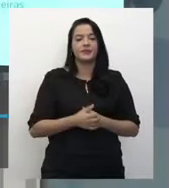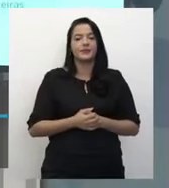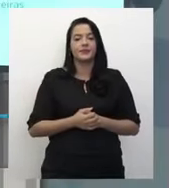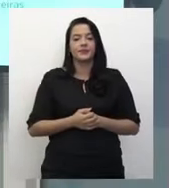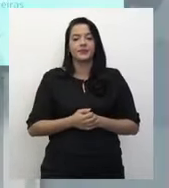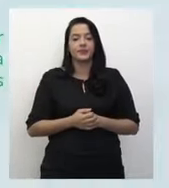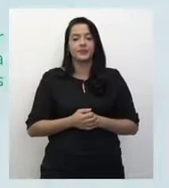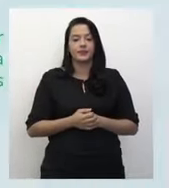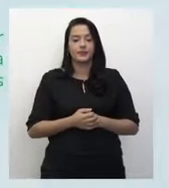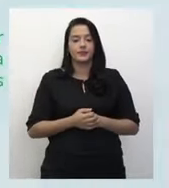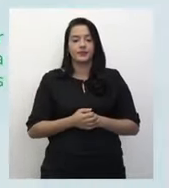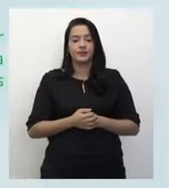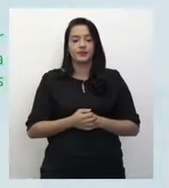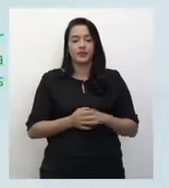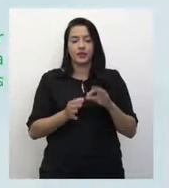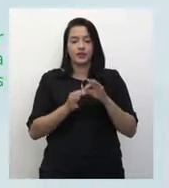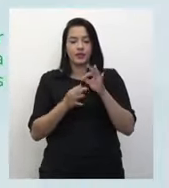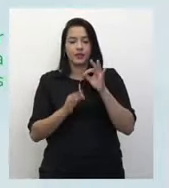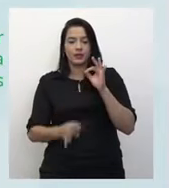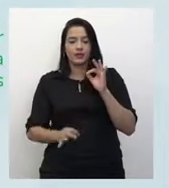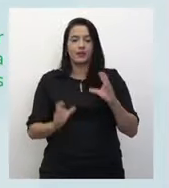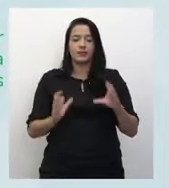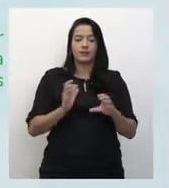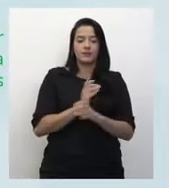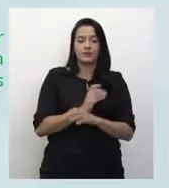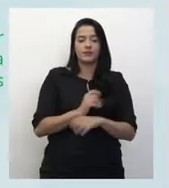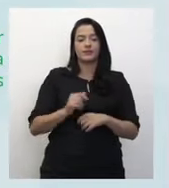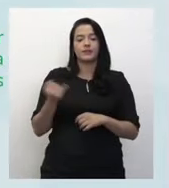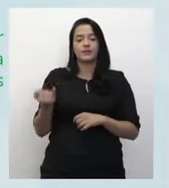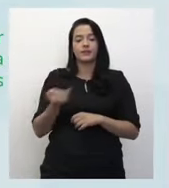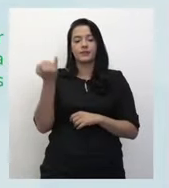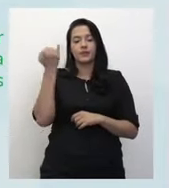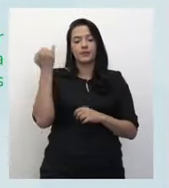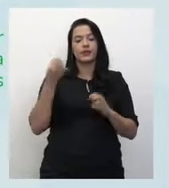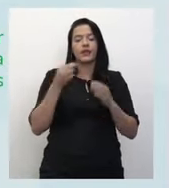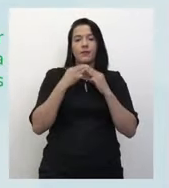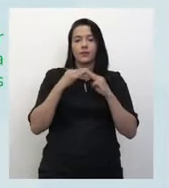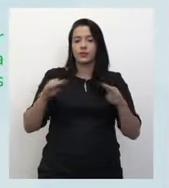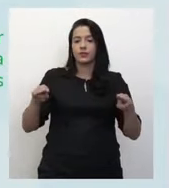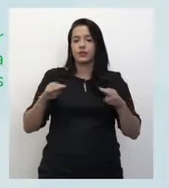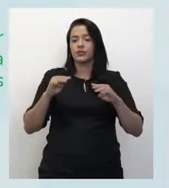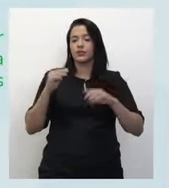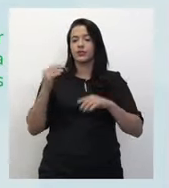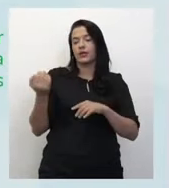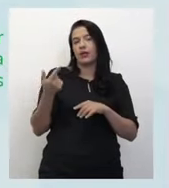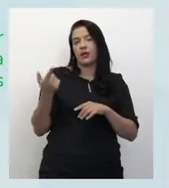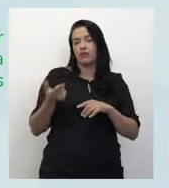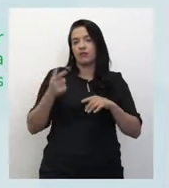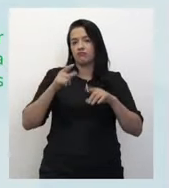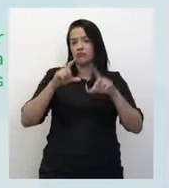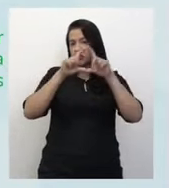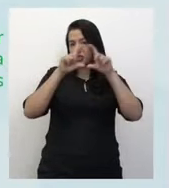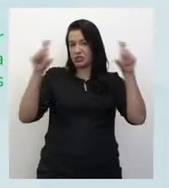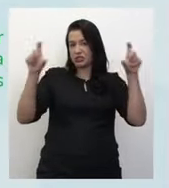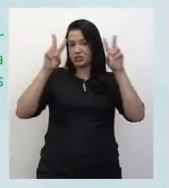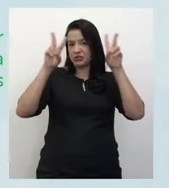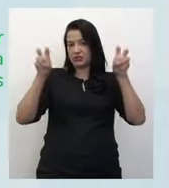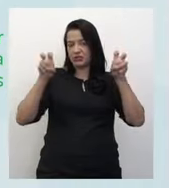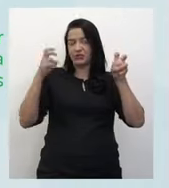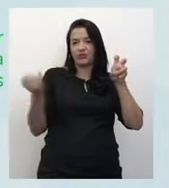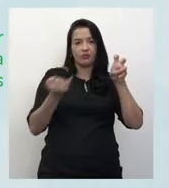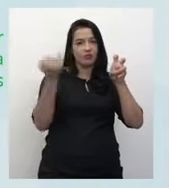nós temos aí a resposta um pouquinho mais completa. Ó, o que é interessante a gente comentar, né? Se a manchete não for bem realizada, pode